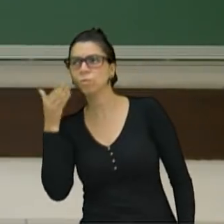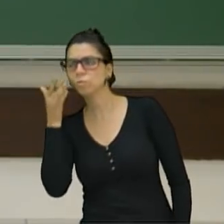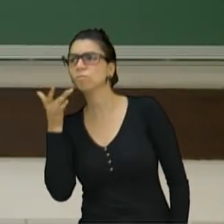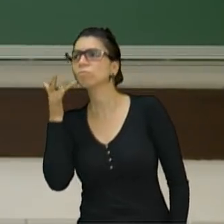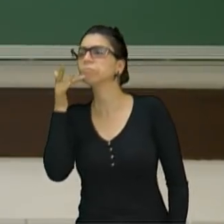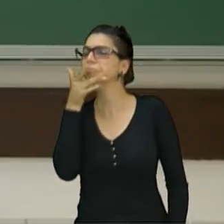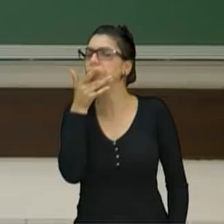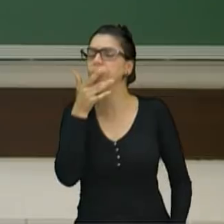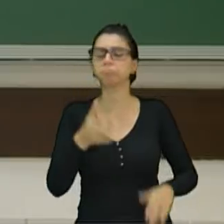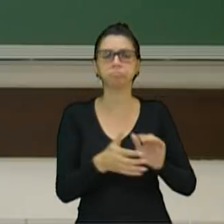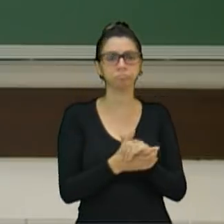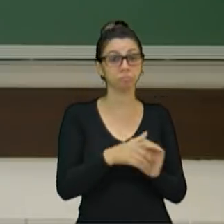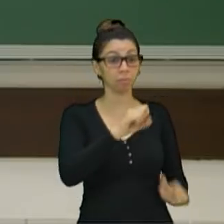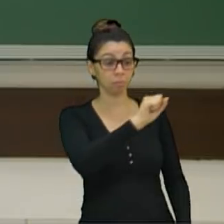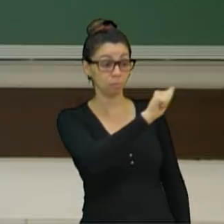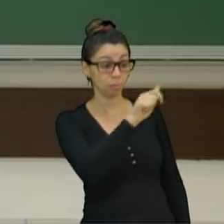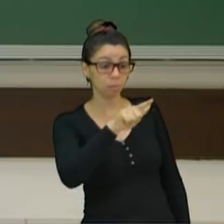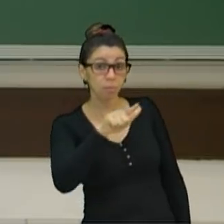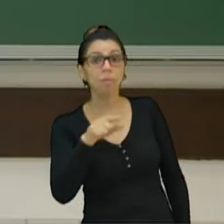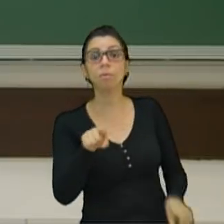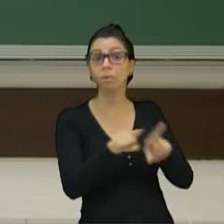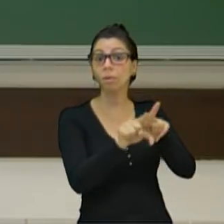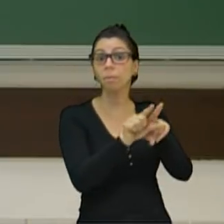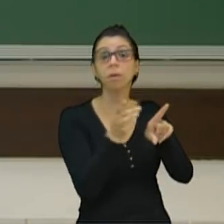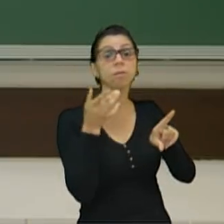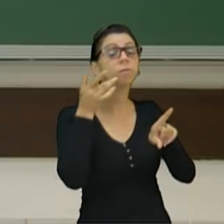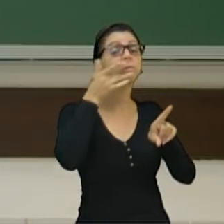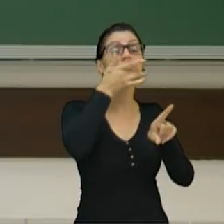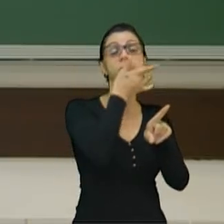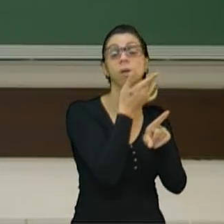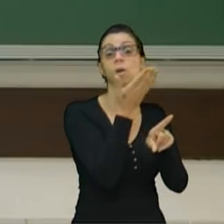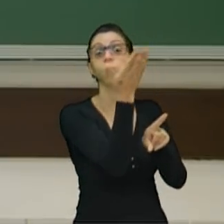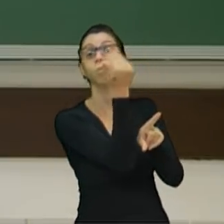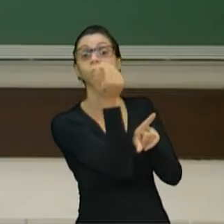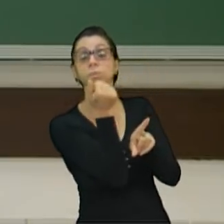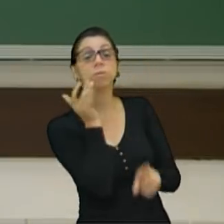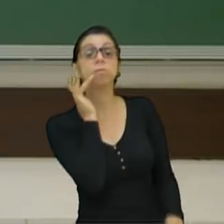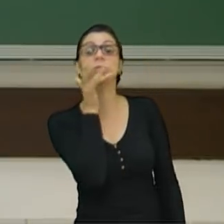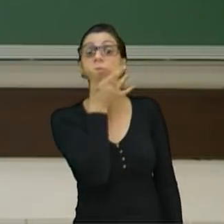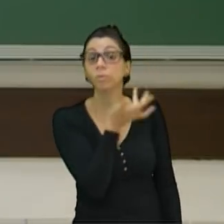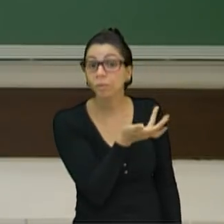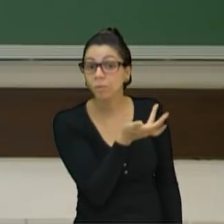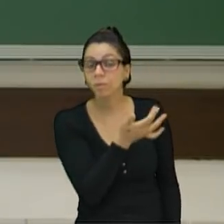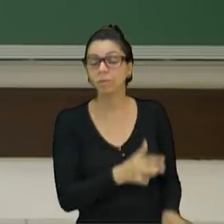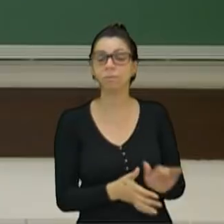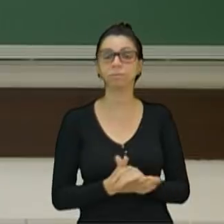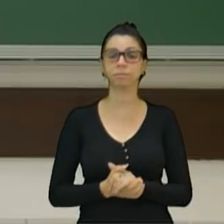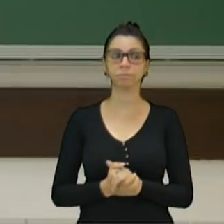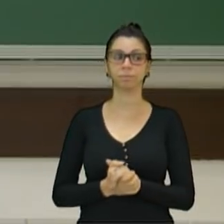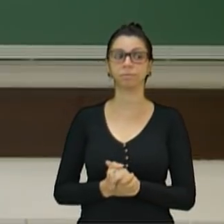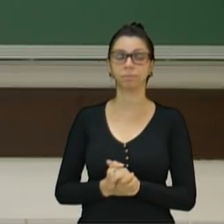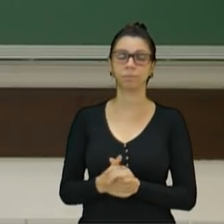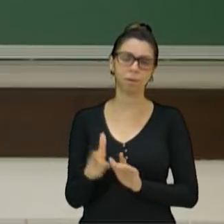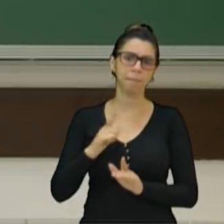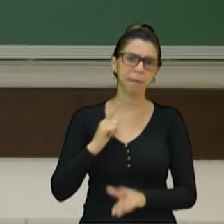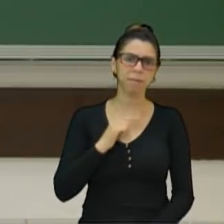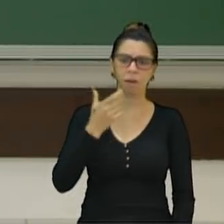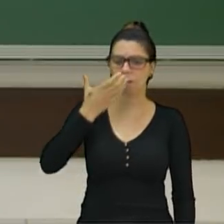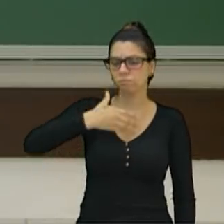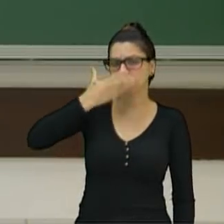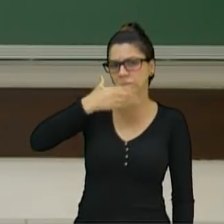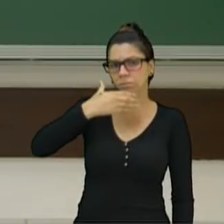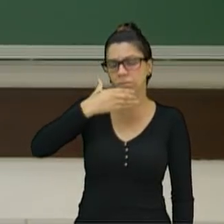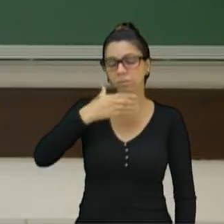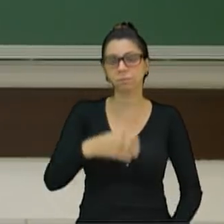gostoso. Sal que também é gostoso, para realçar, para deixar os alimentos mais gostosos. E aqui eu trouxe algumas frutas, né?